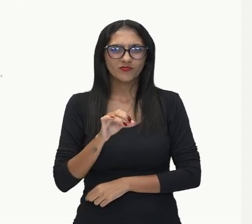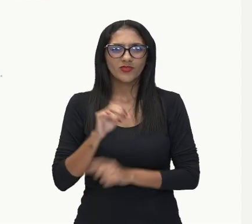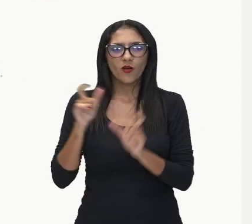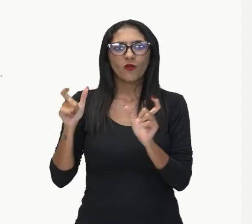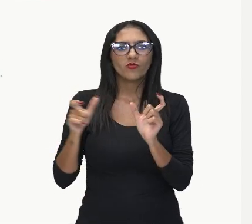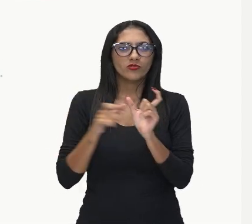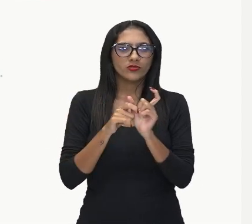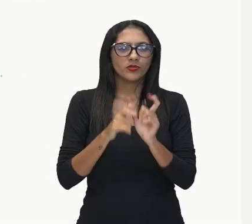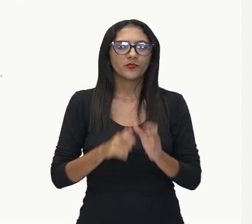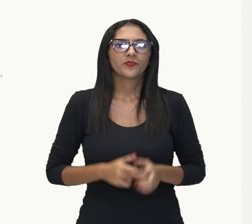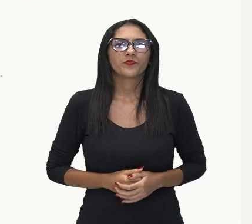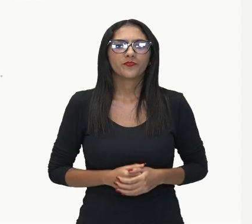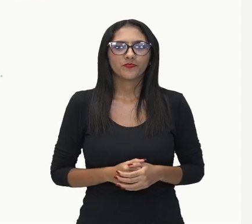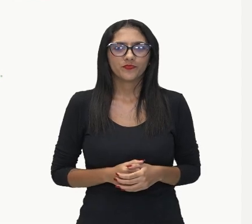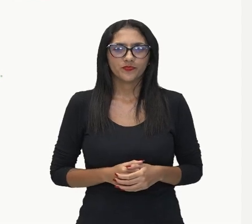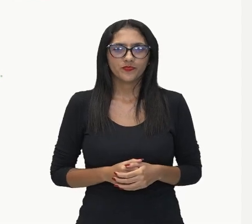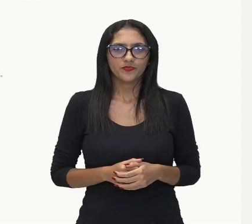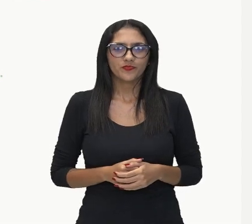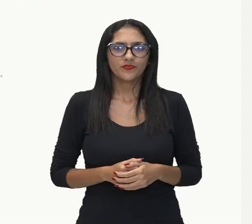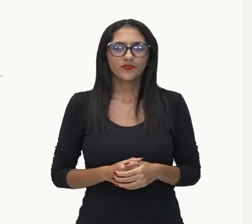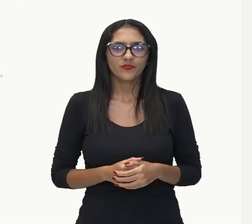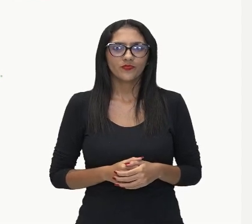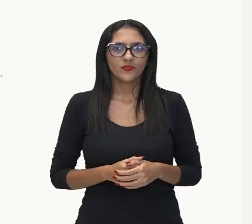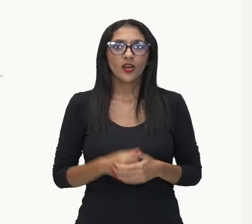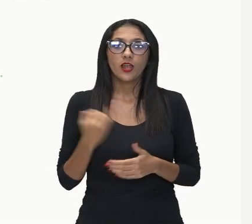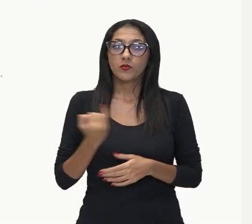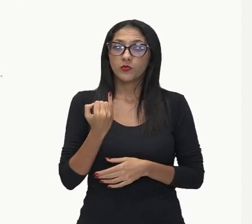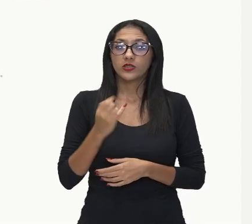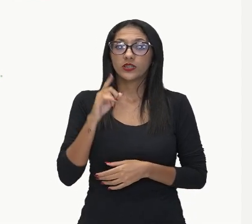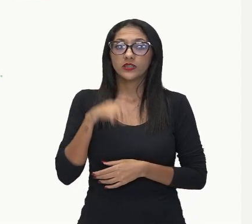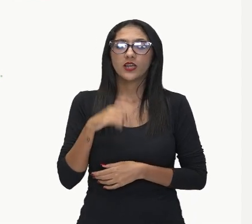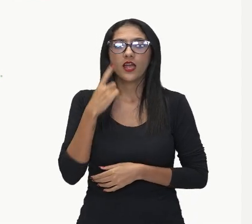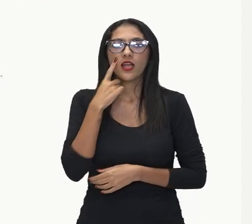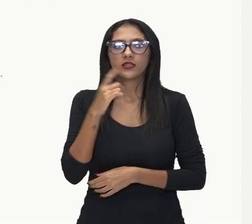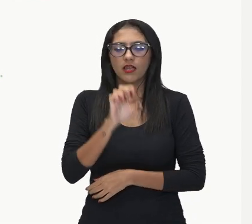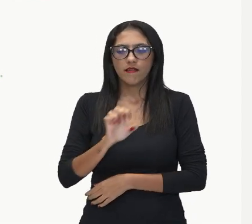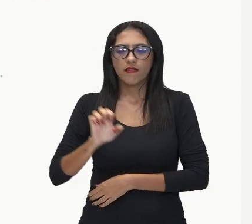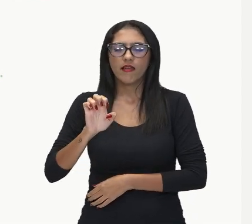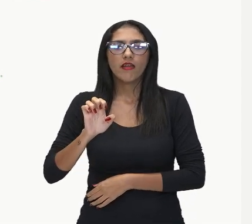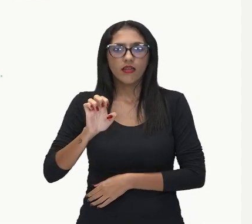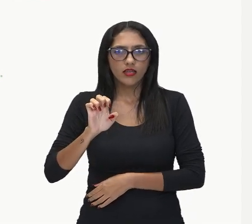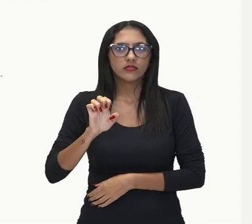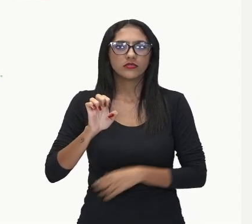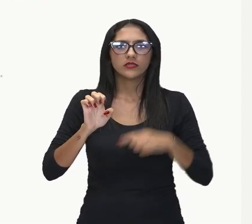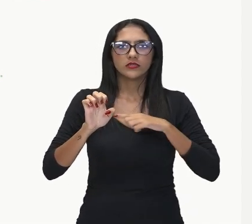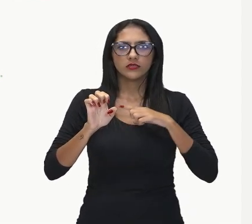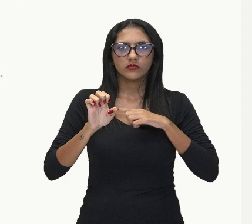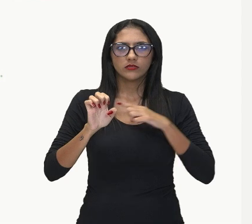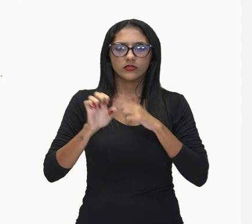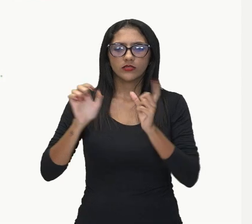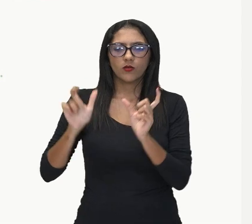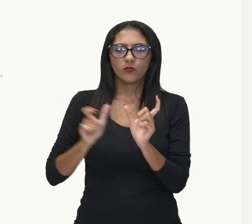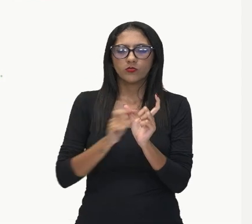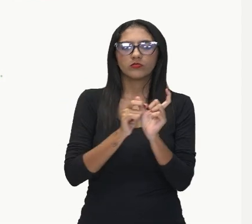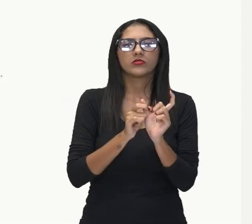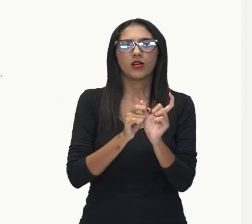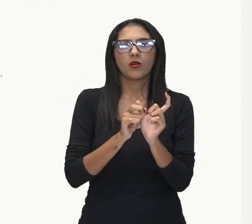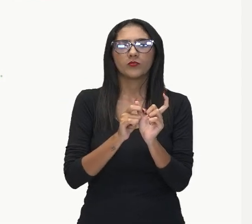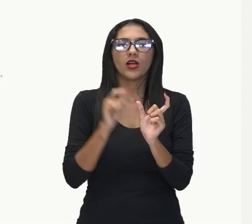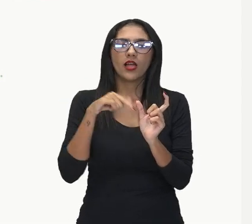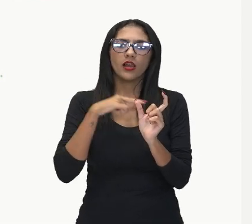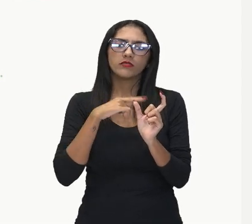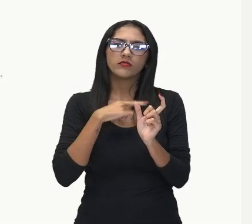É importante que essa conjunção, você perceber que essa conjunção, quando ela faz essa conexão, ela estabelece